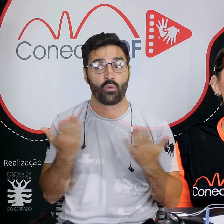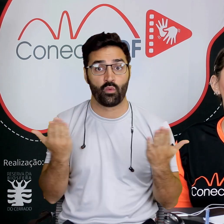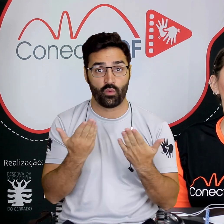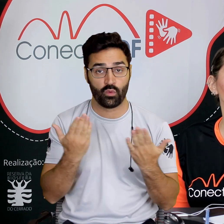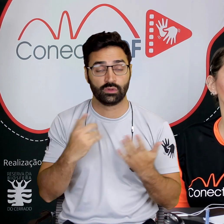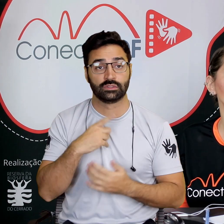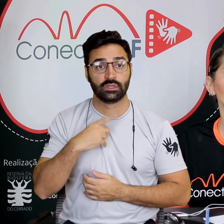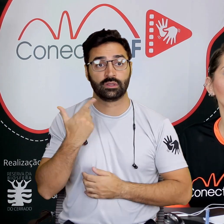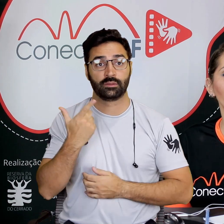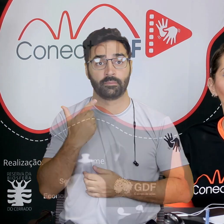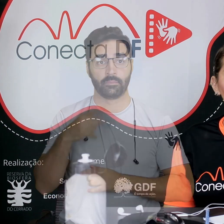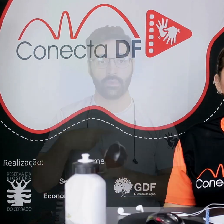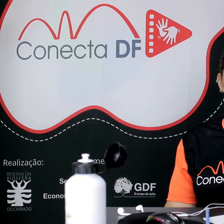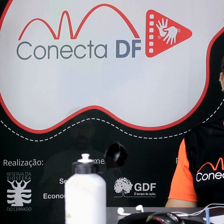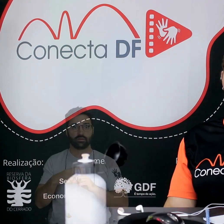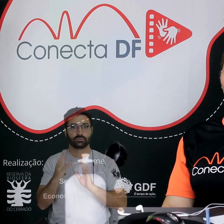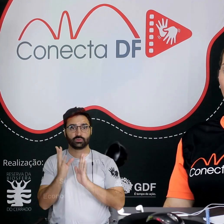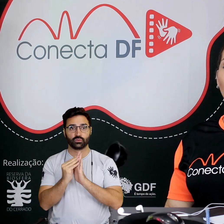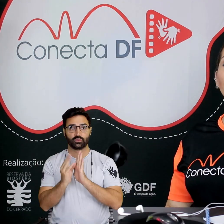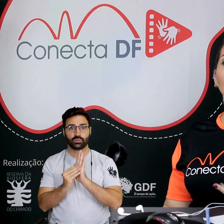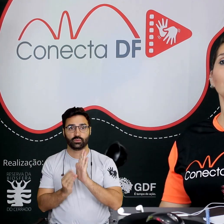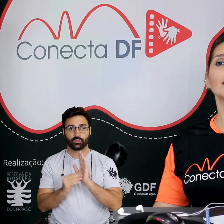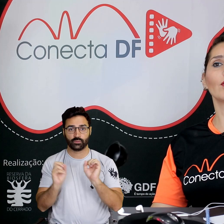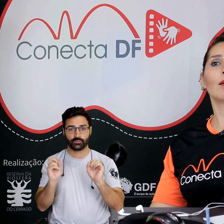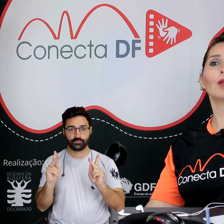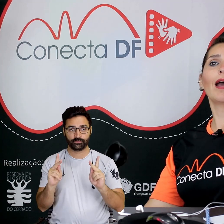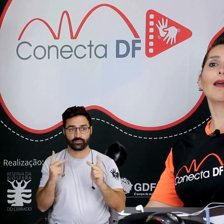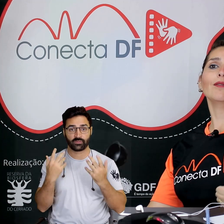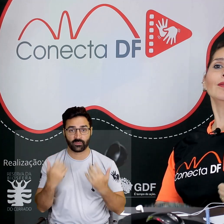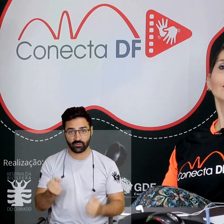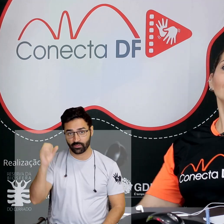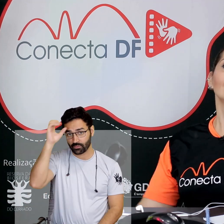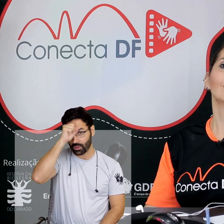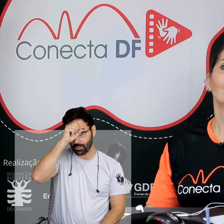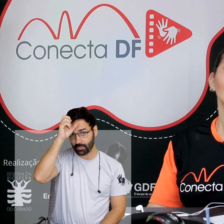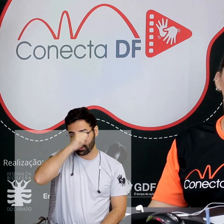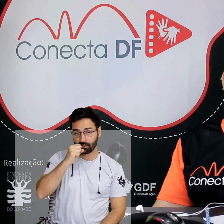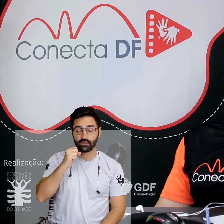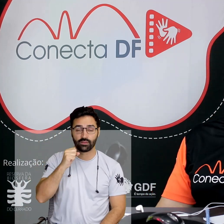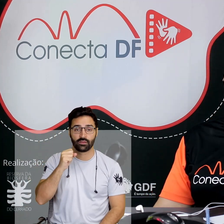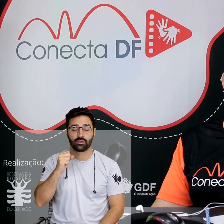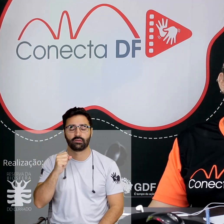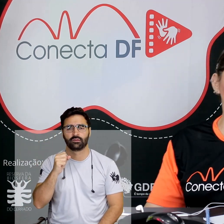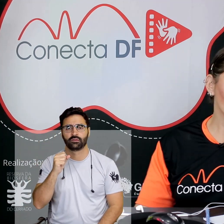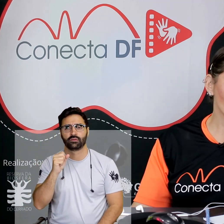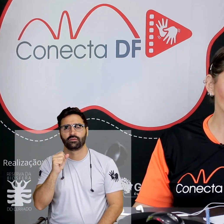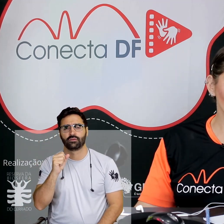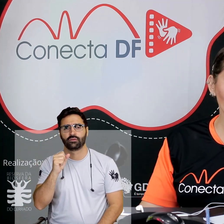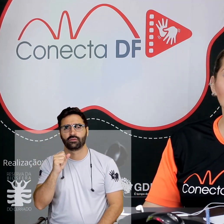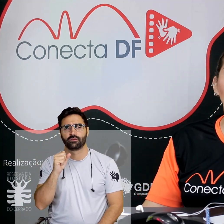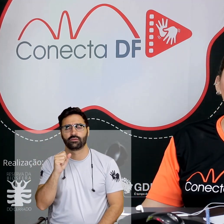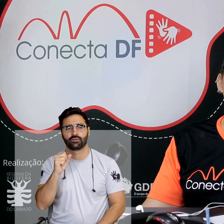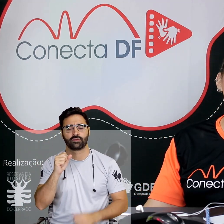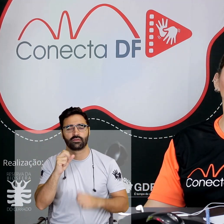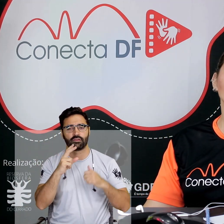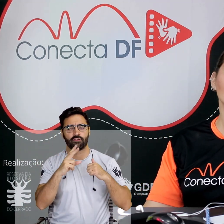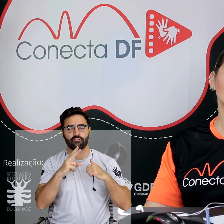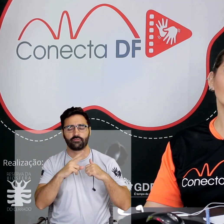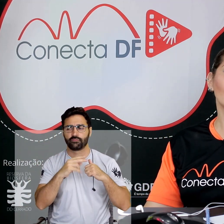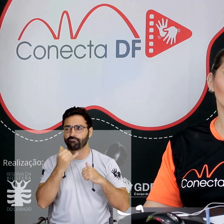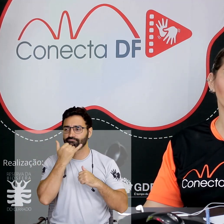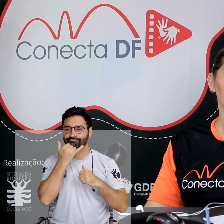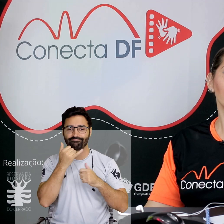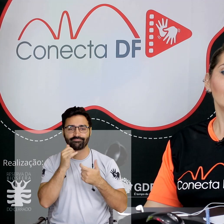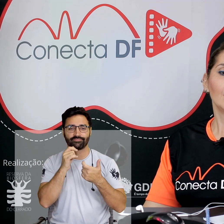outros conteúdos, tá? Vamos aprender mais vocabulário? Vamos aprender mais palavras, mais sinais na língua de